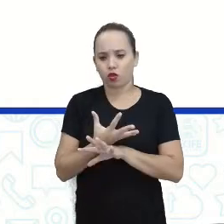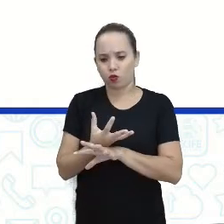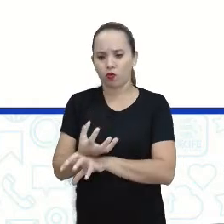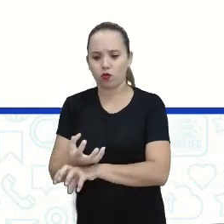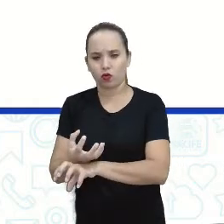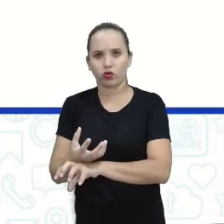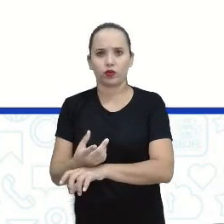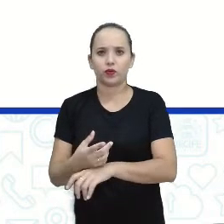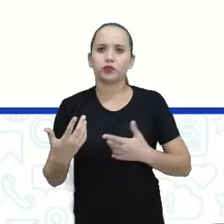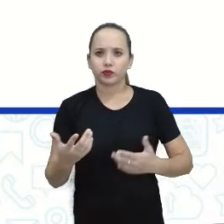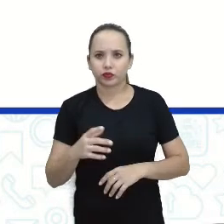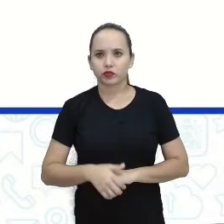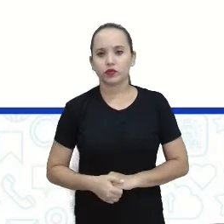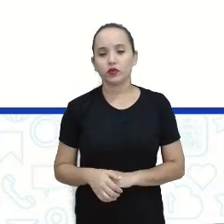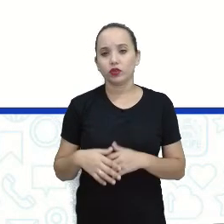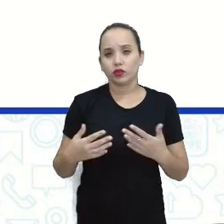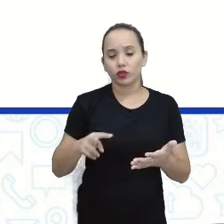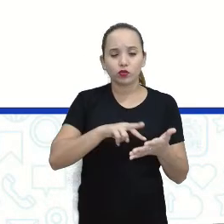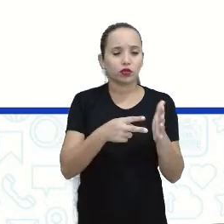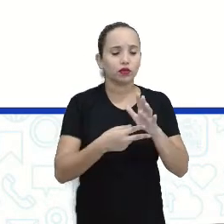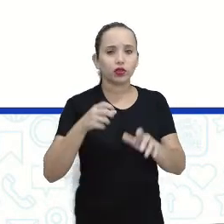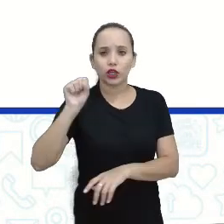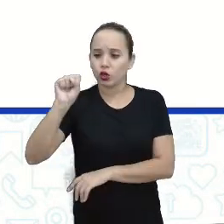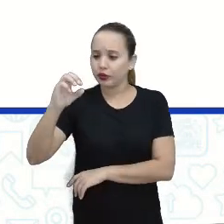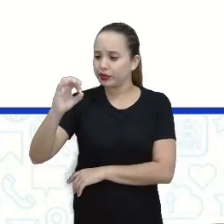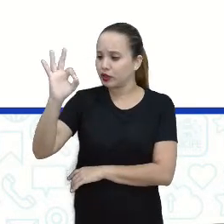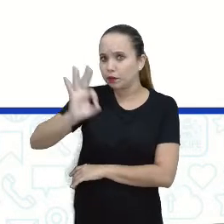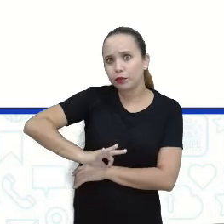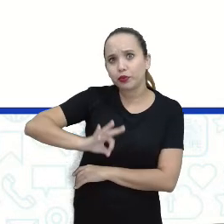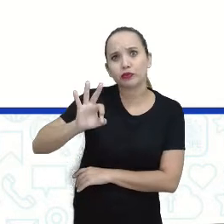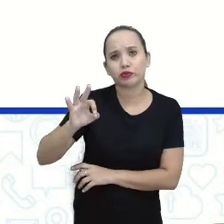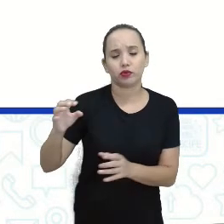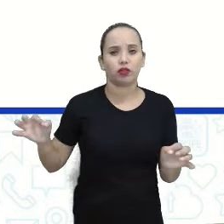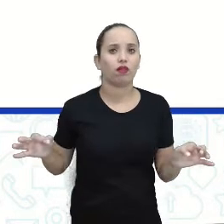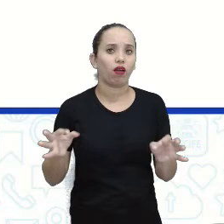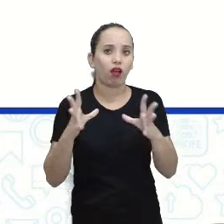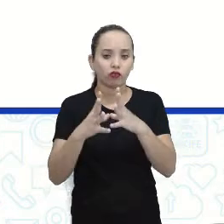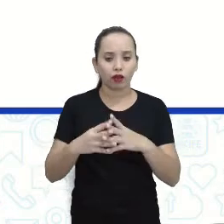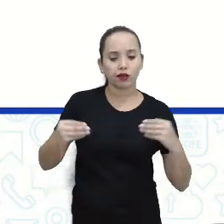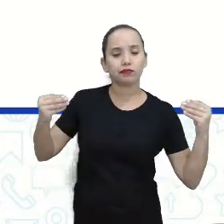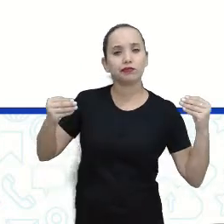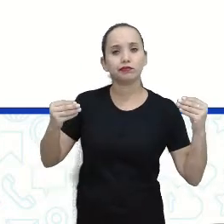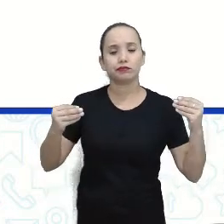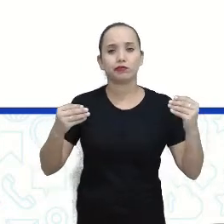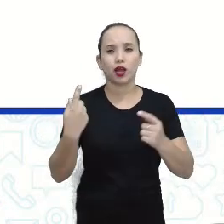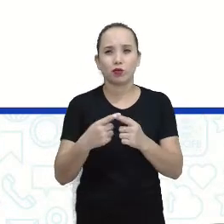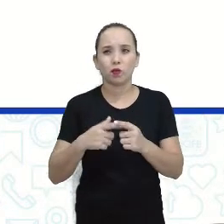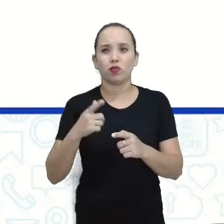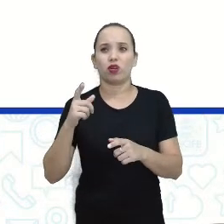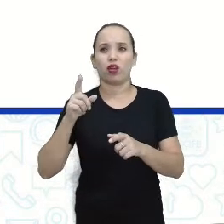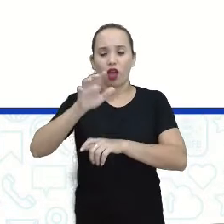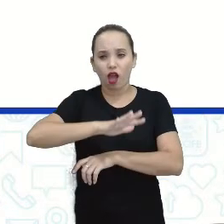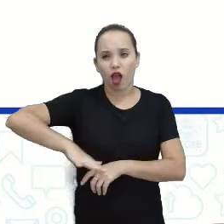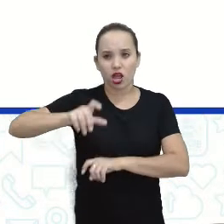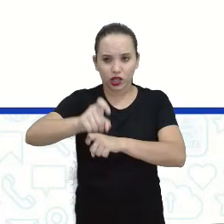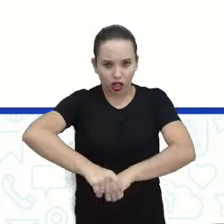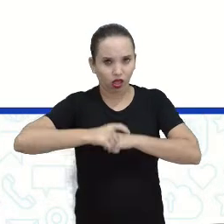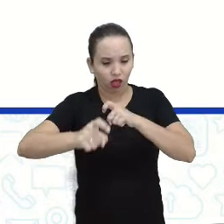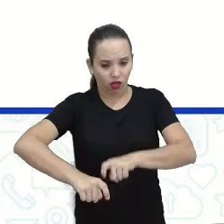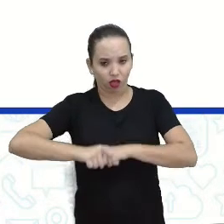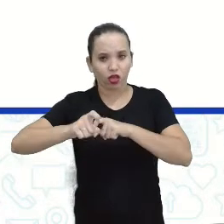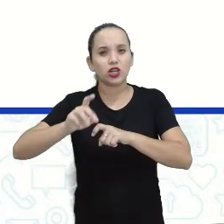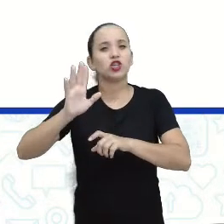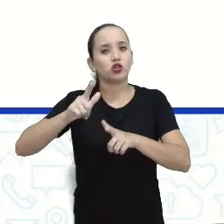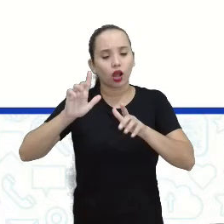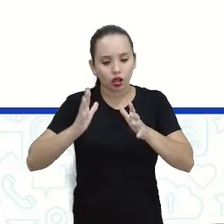Então, 80% do cerrado já foi embora aí por conta da agricultura, né? A expansão da agropecuária, né? Não só a agricultura como a pecuária,